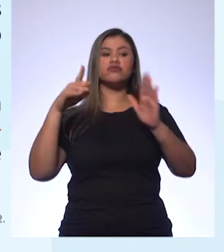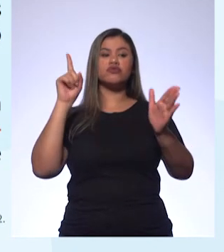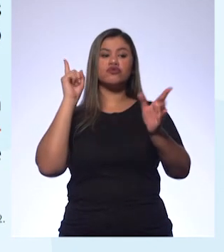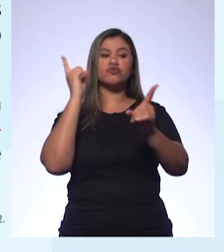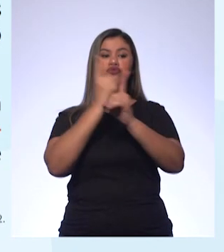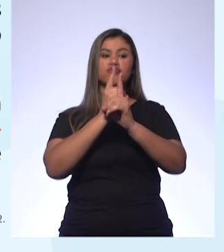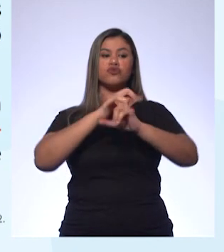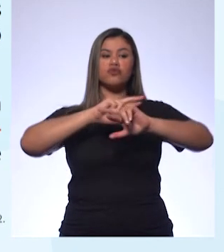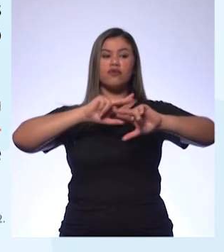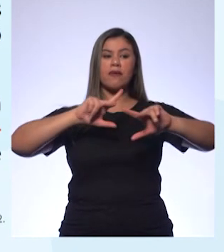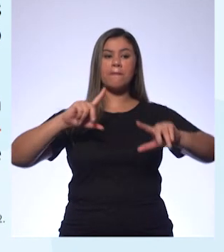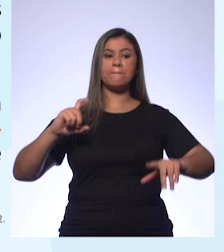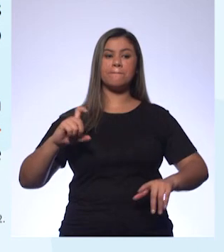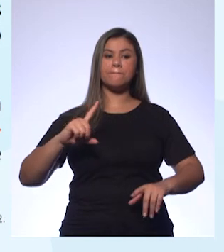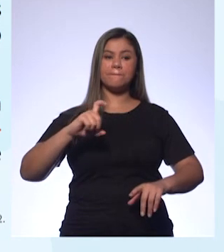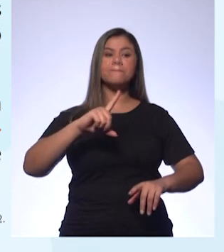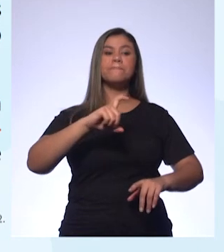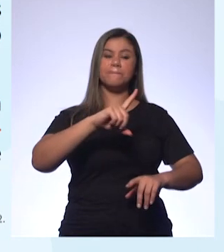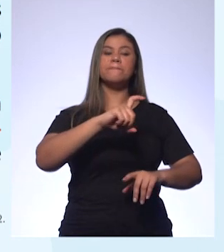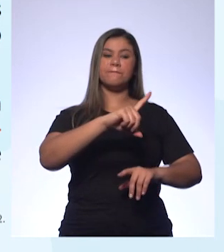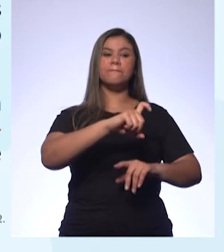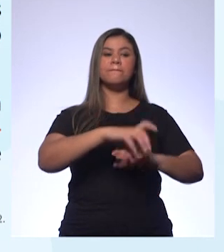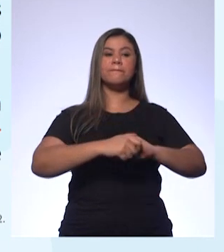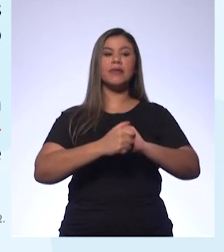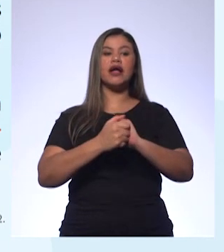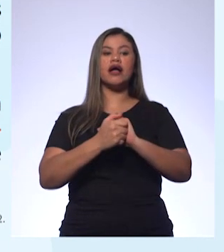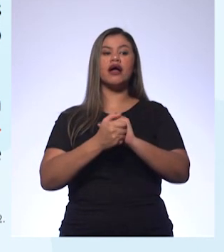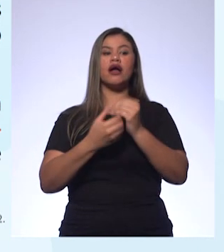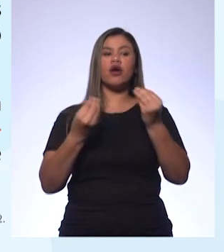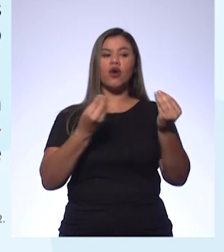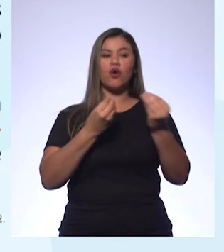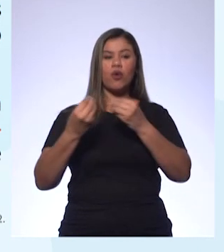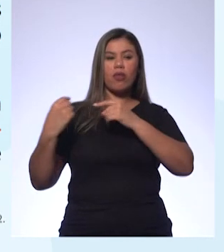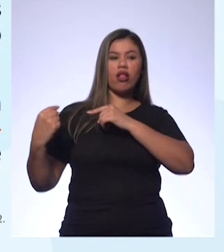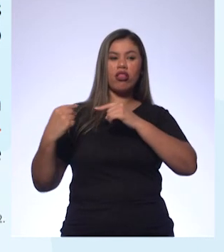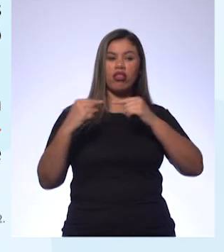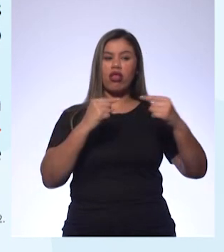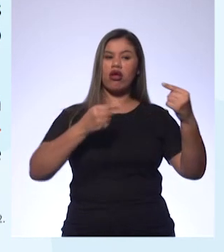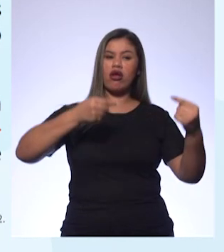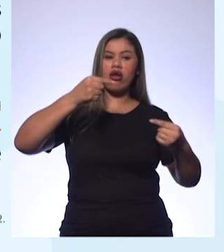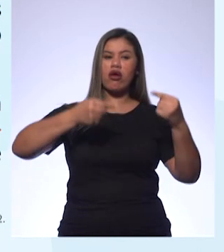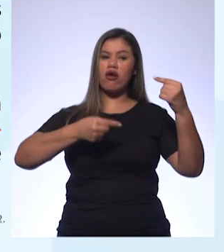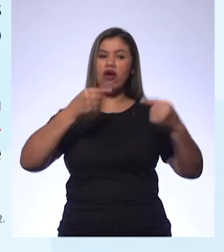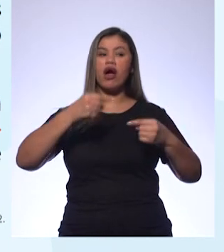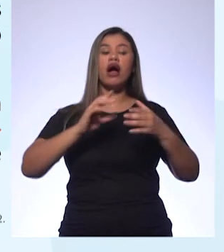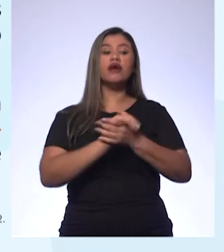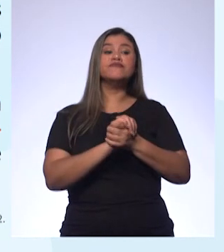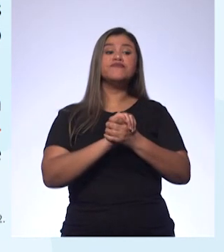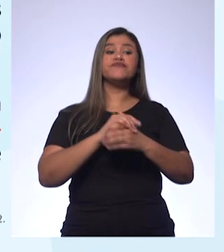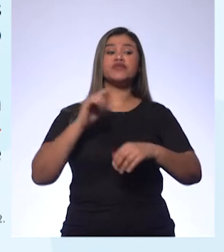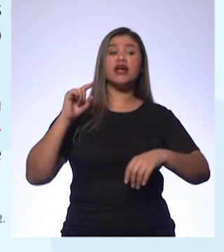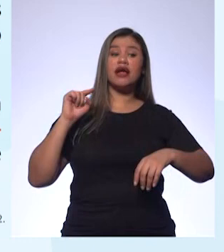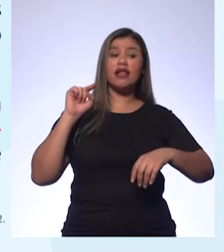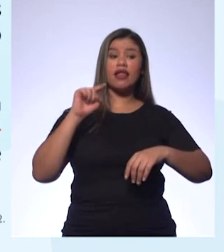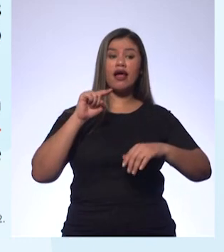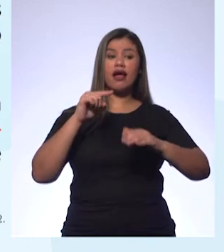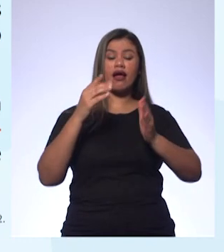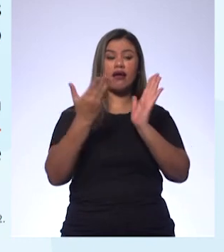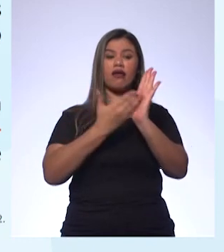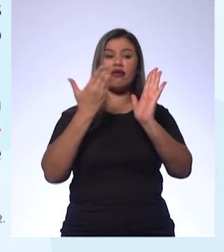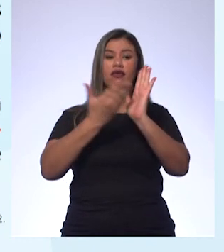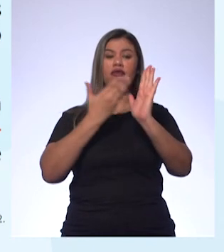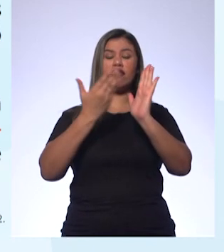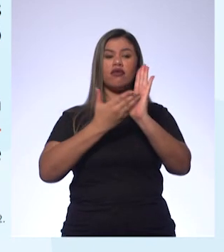toxina bacteriana utilizada para atacar espécies competidoras. O resultado da pesquisa foi publicado na revista